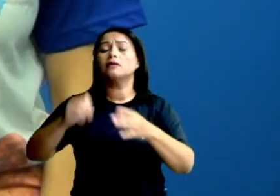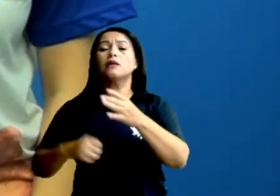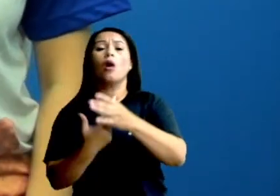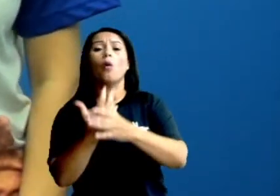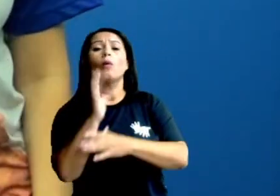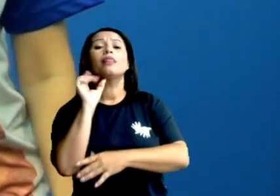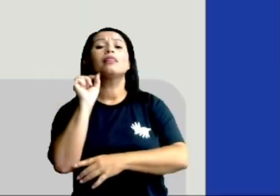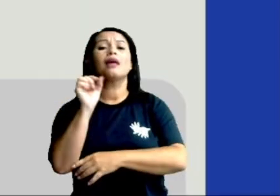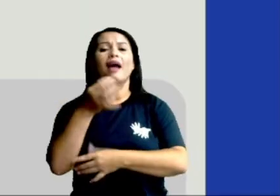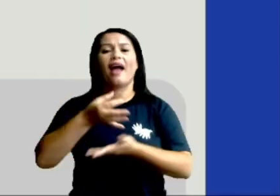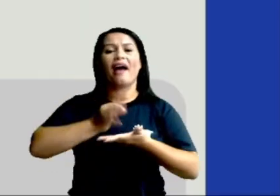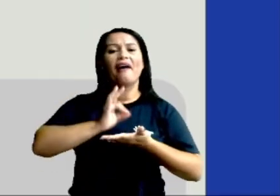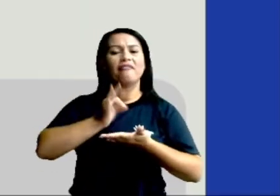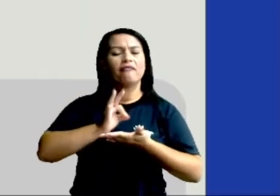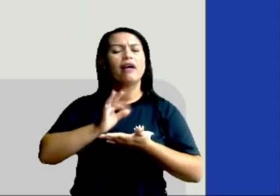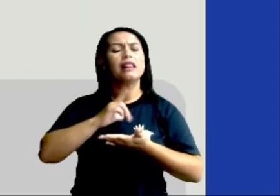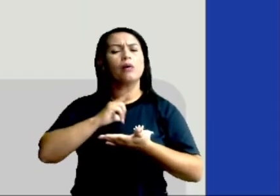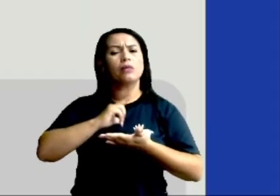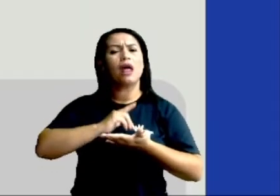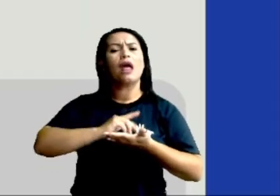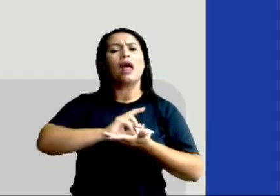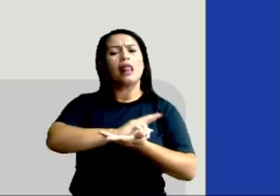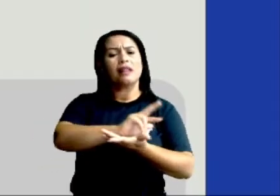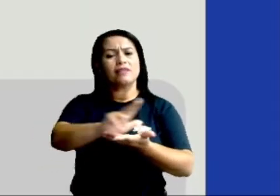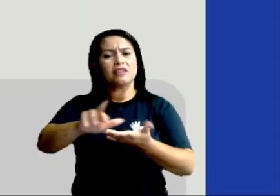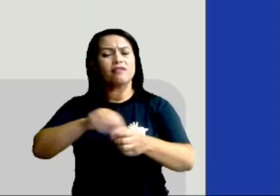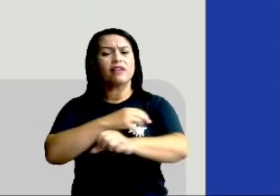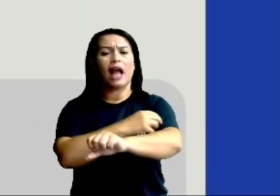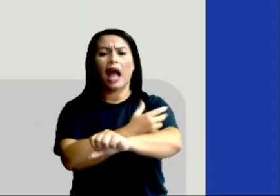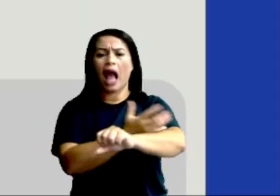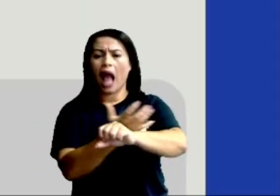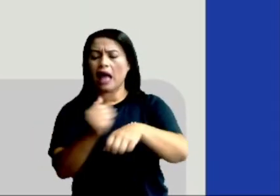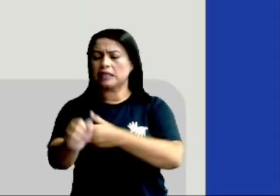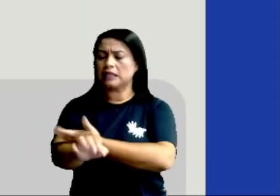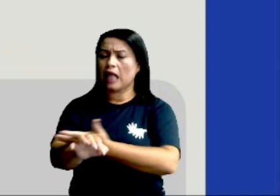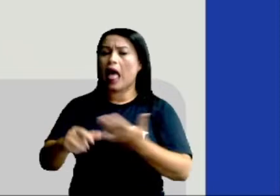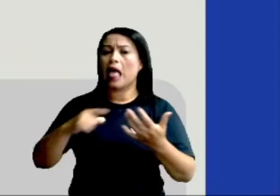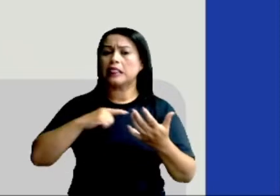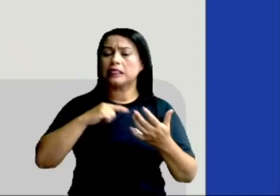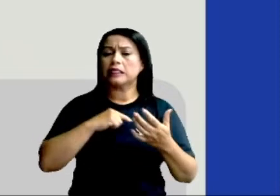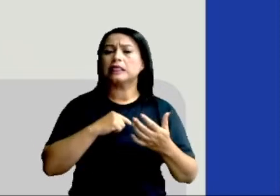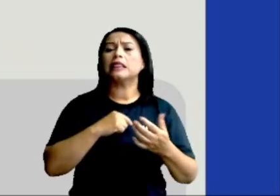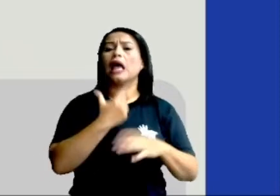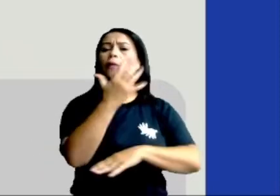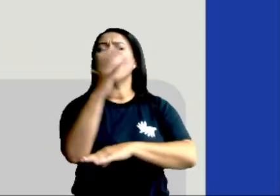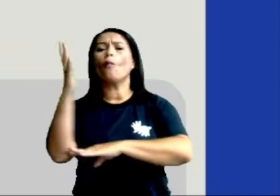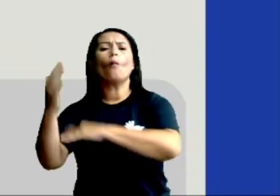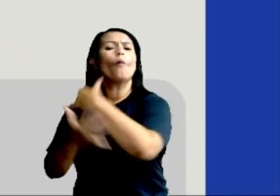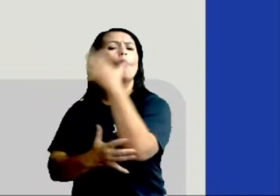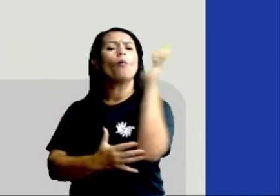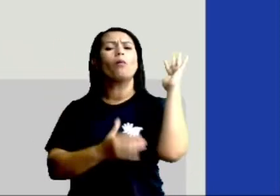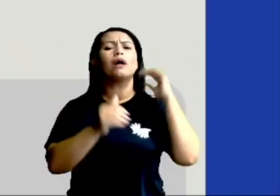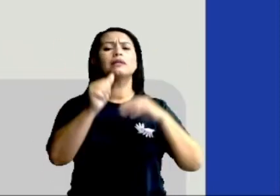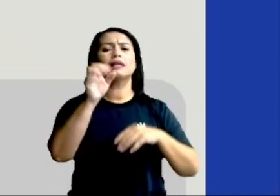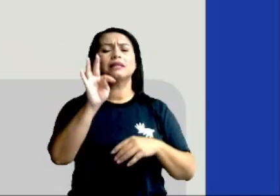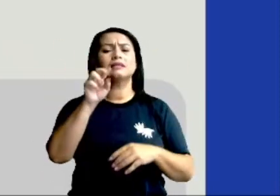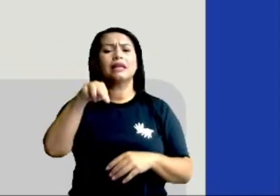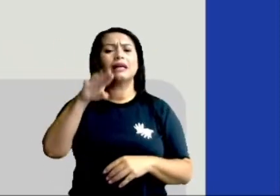da região é muito diversificada, tá? Constituída de quê? Tem Mata Atlântica, a gente pode